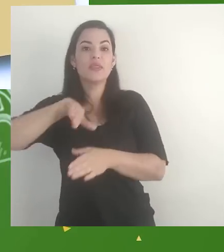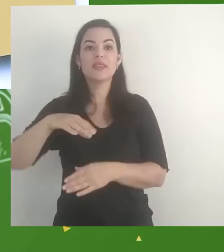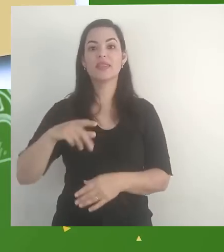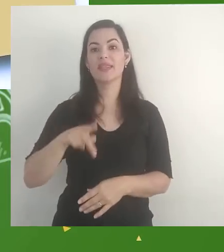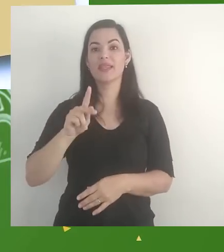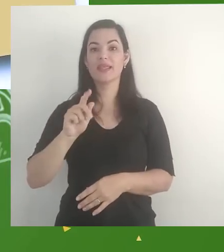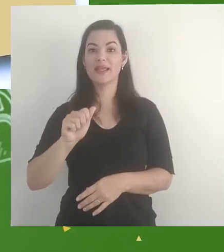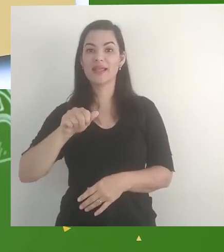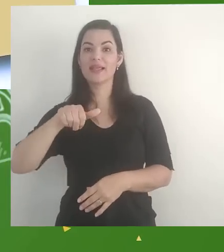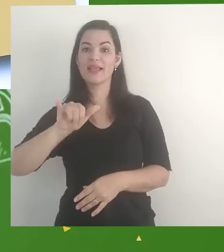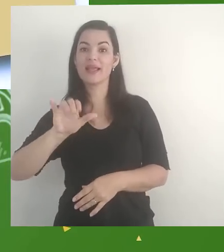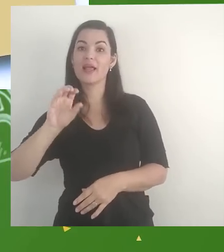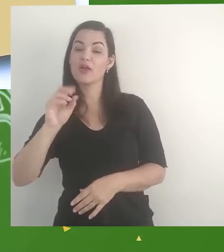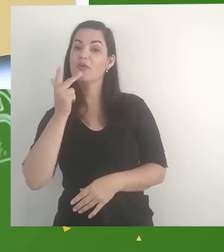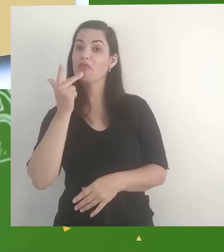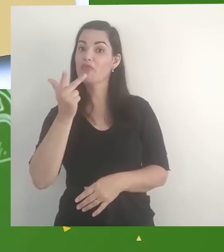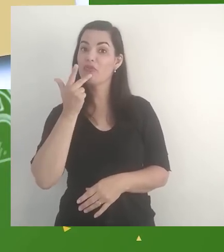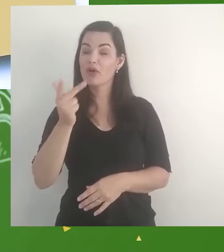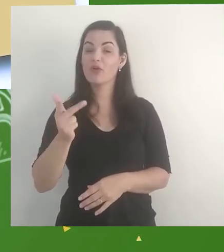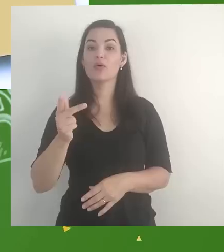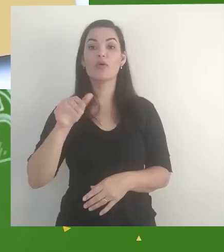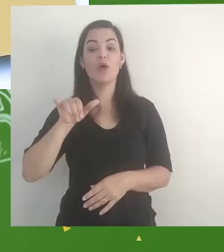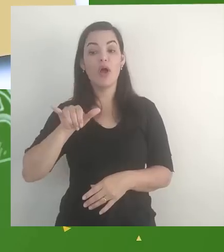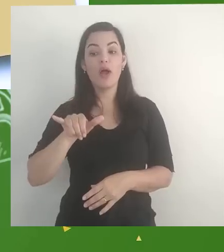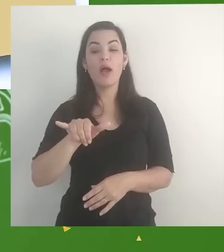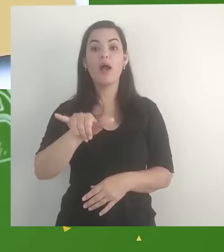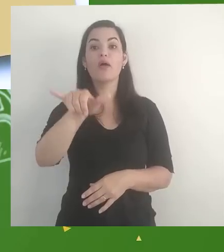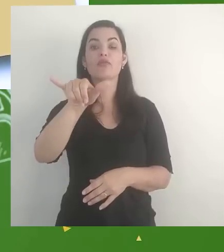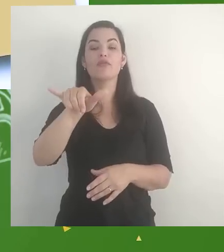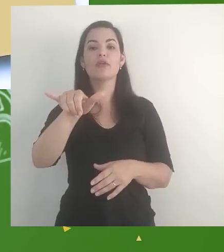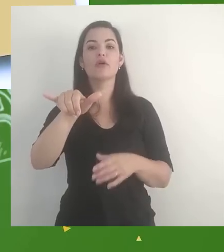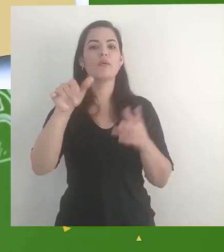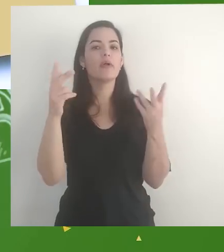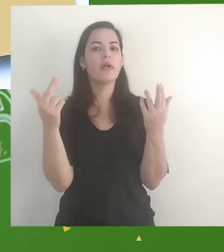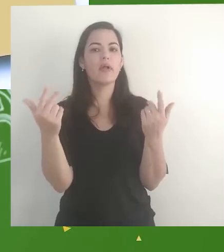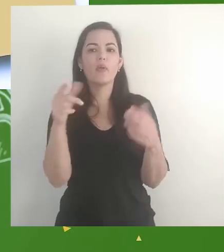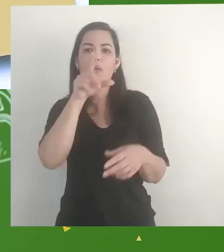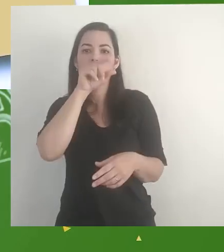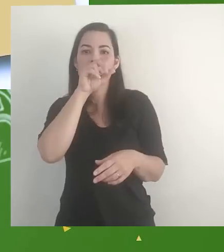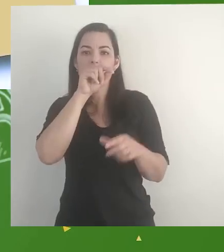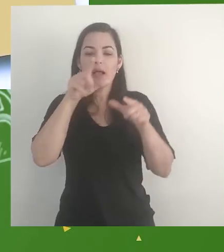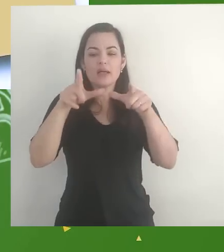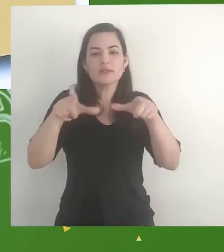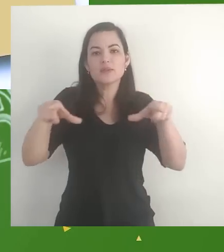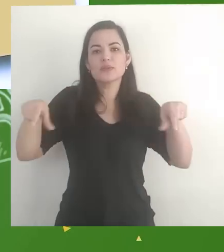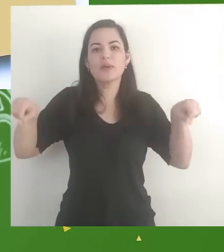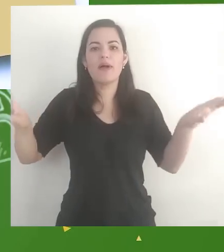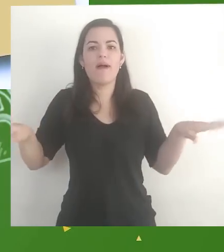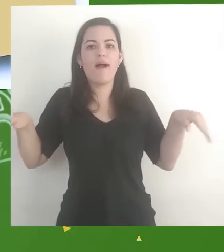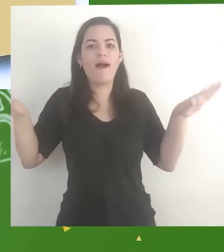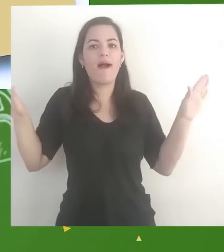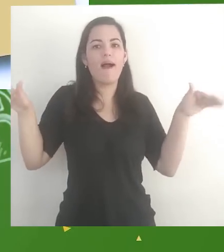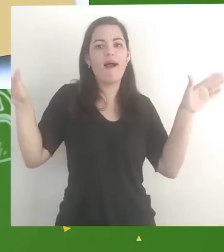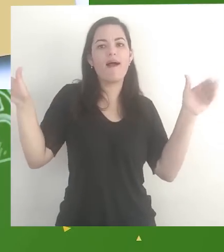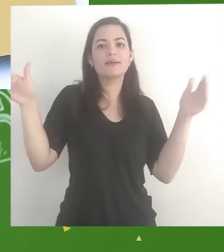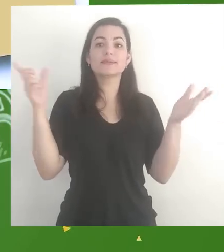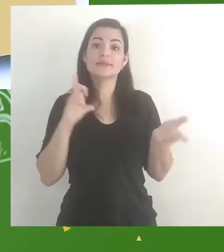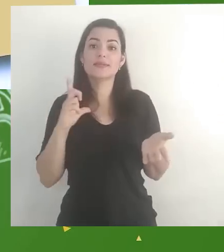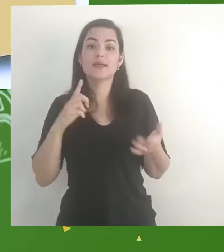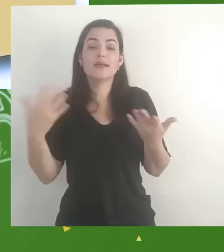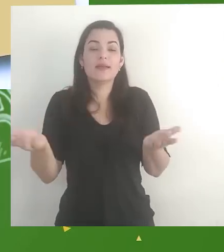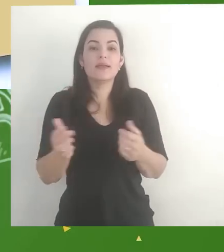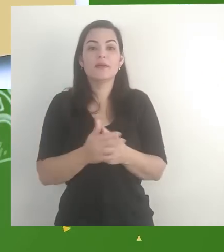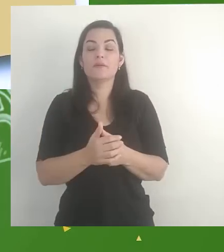disse que o avião tem asas como pássaros e tudo que tem asas voa. nem tudo, viu, Caio? Tem